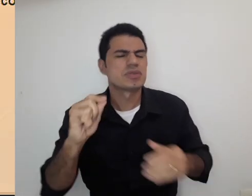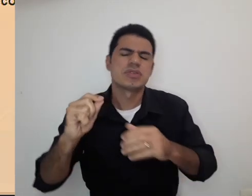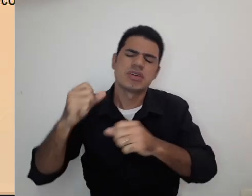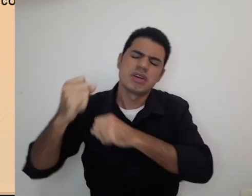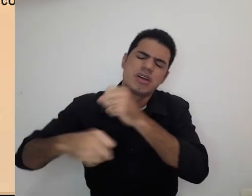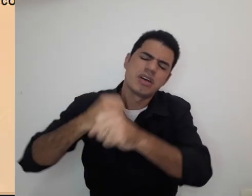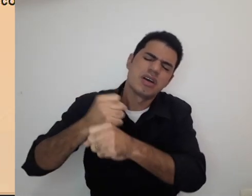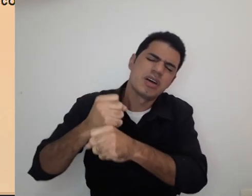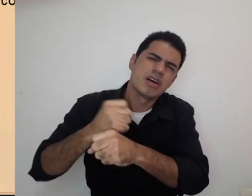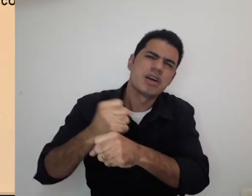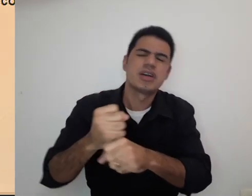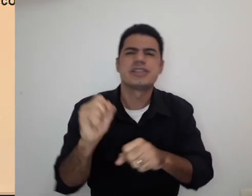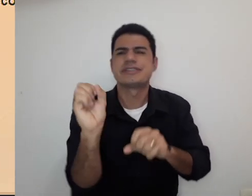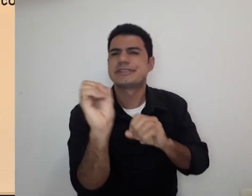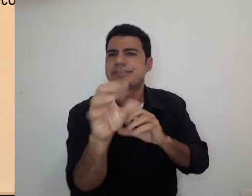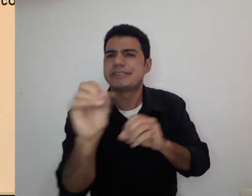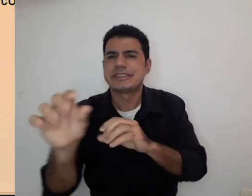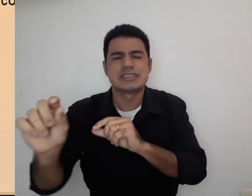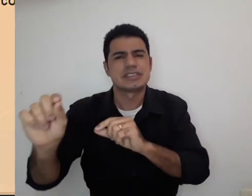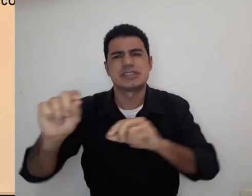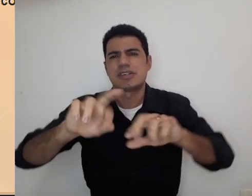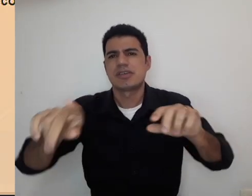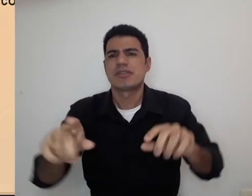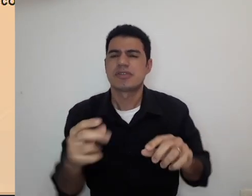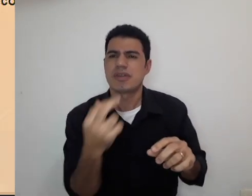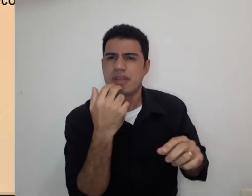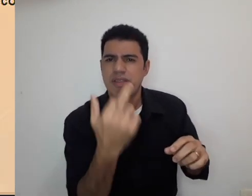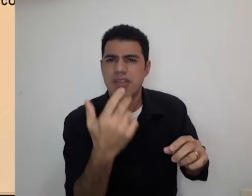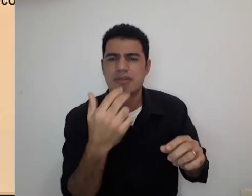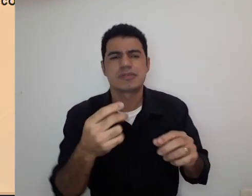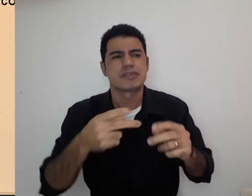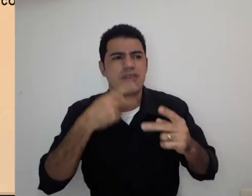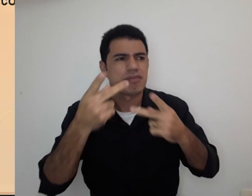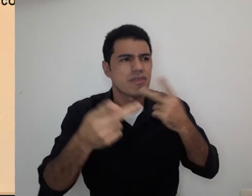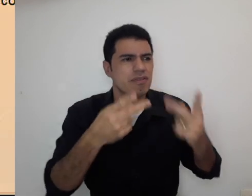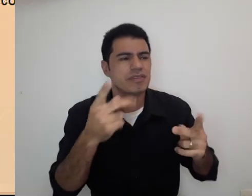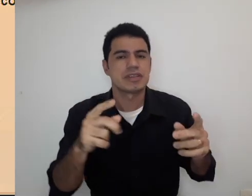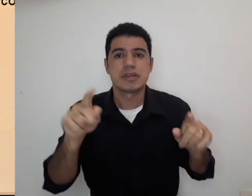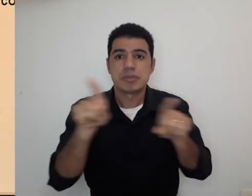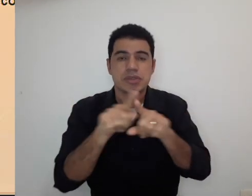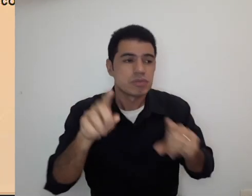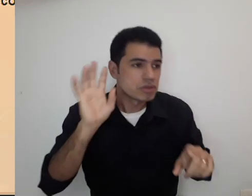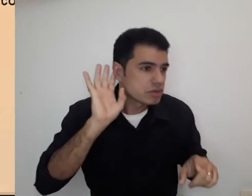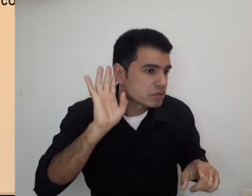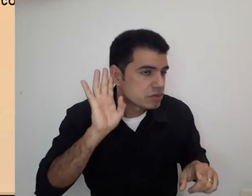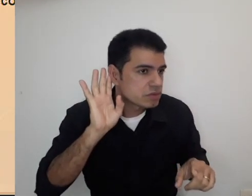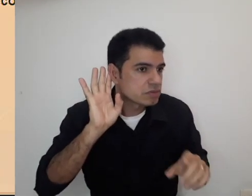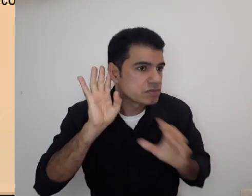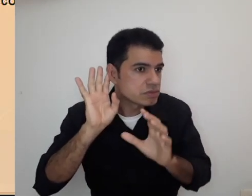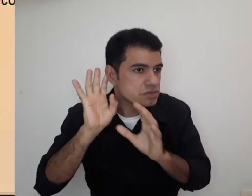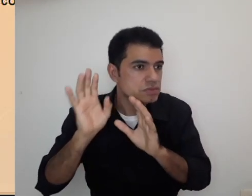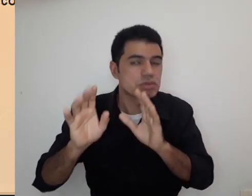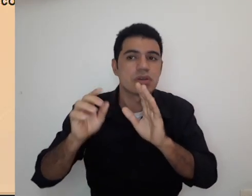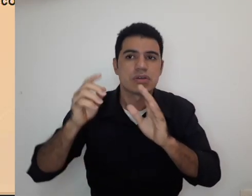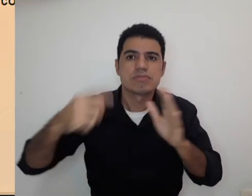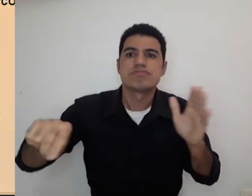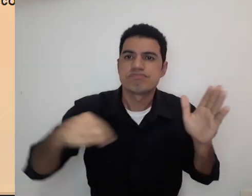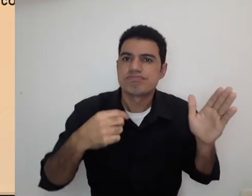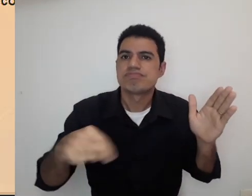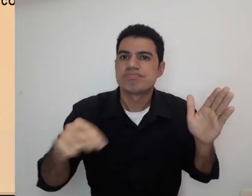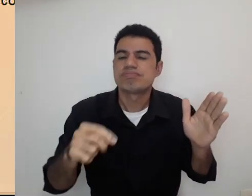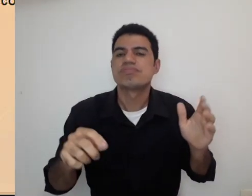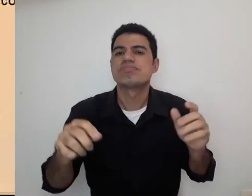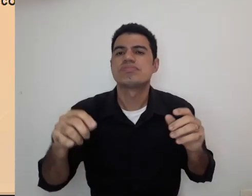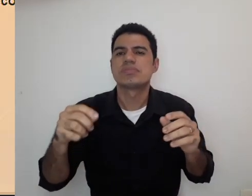séculos, era ensinada oralmente, que nos fez perder e alterar muito do que foi produzido. Aí você